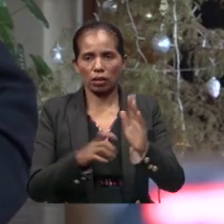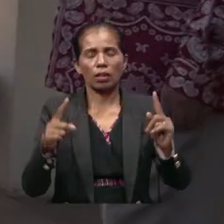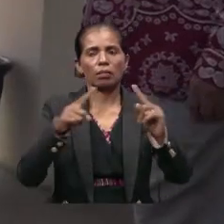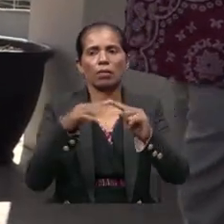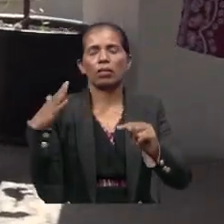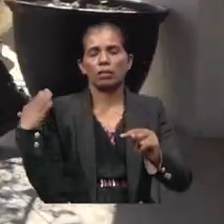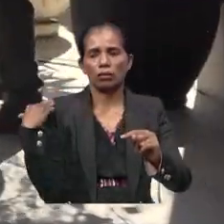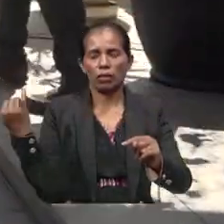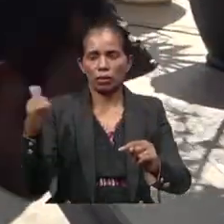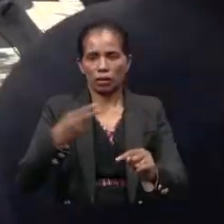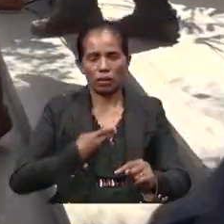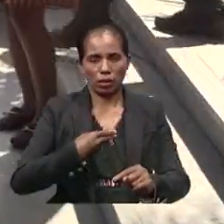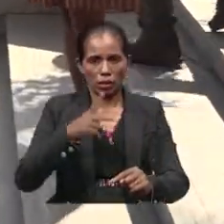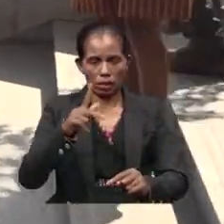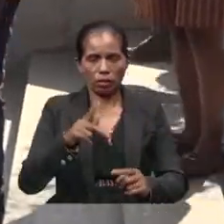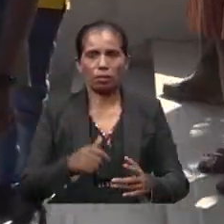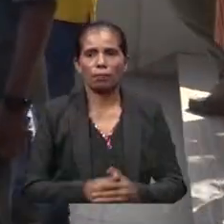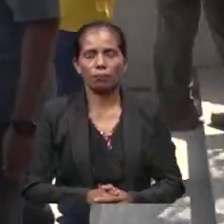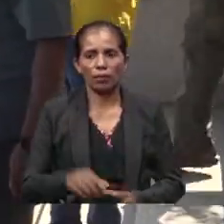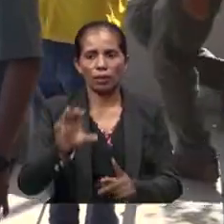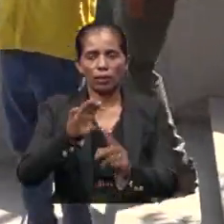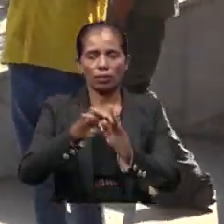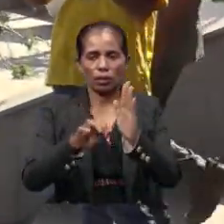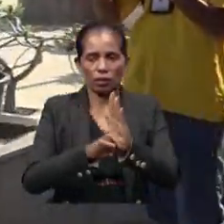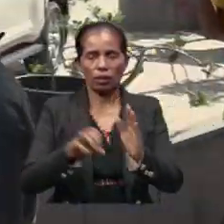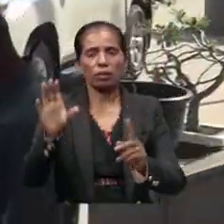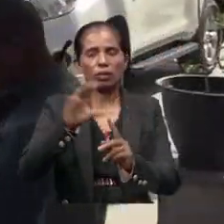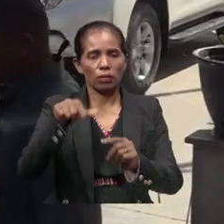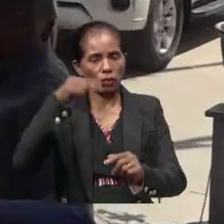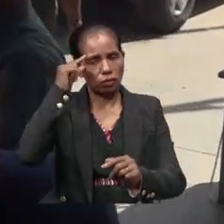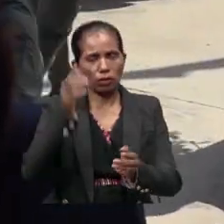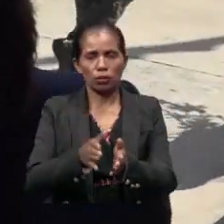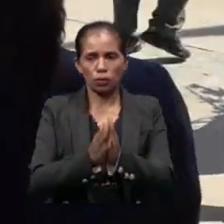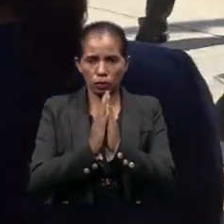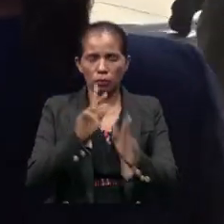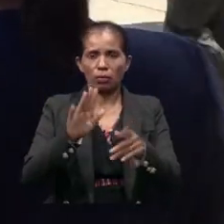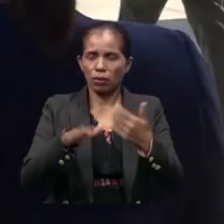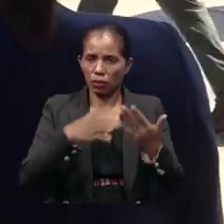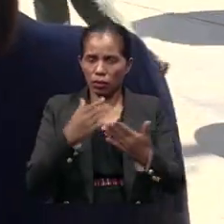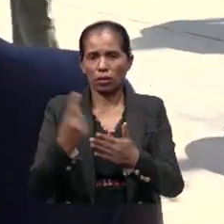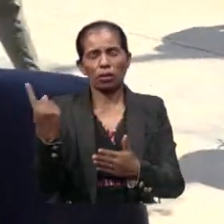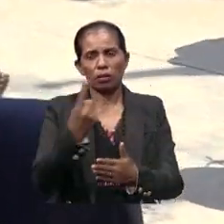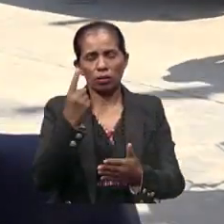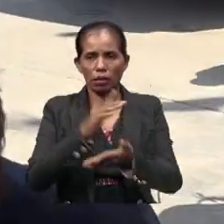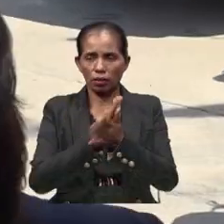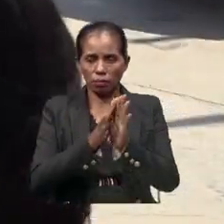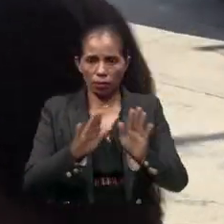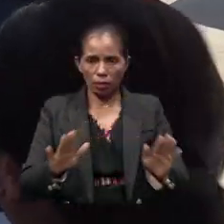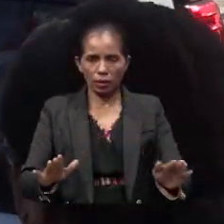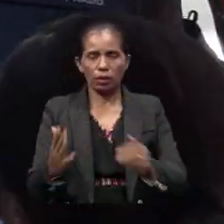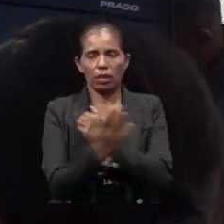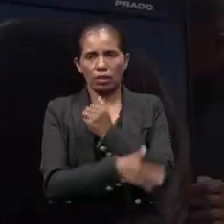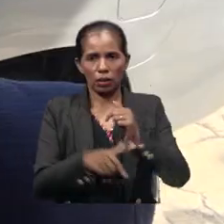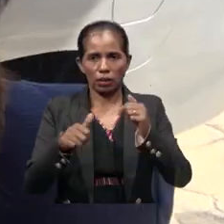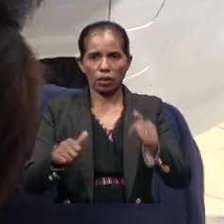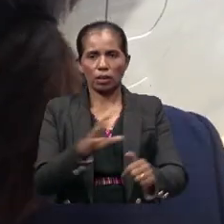no comportamento. Além de nesse festado, o chefe governo mos, o subentidade soto, a tu mantém na fata em paz, na estabilidade e arrailaran, no